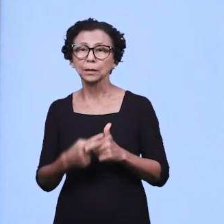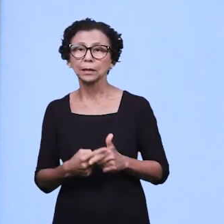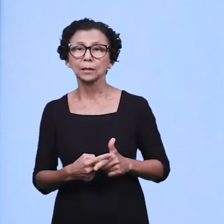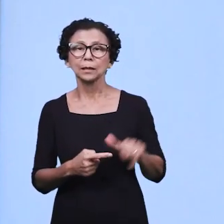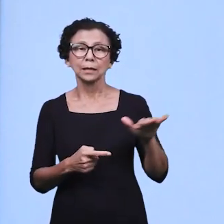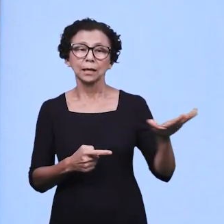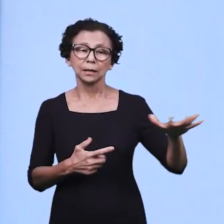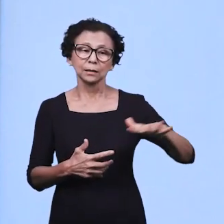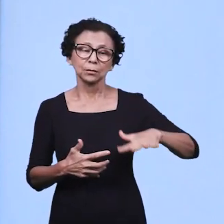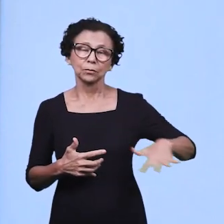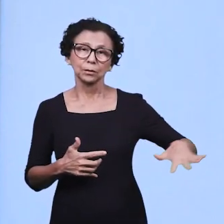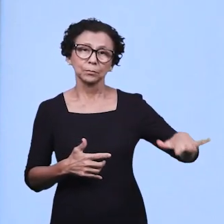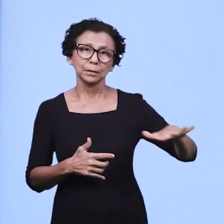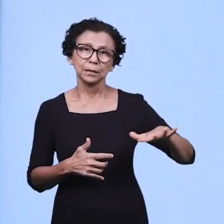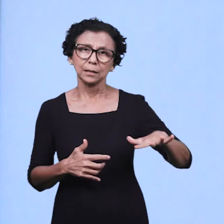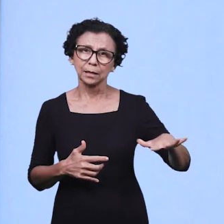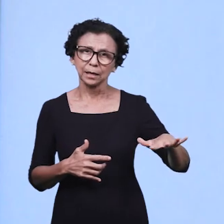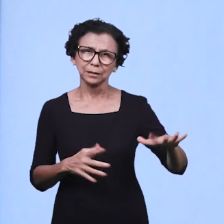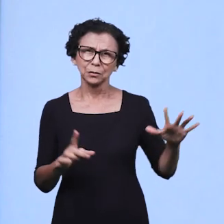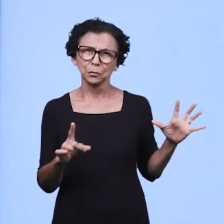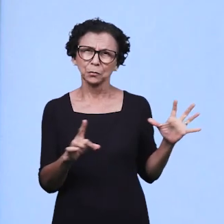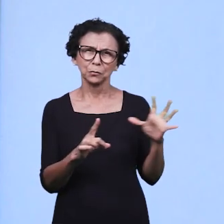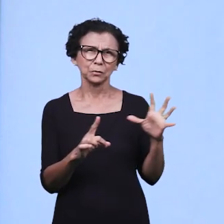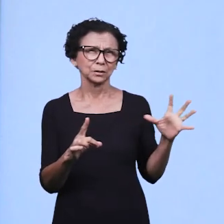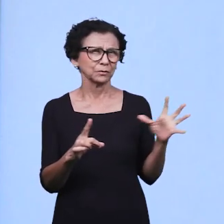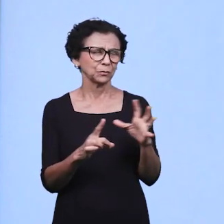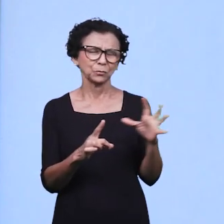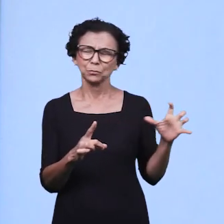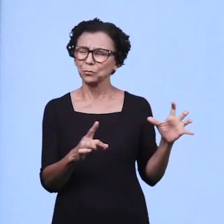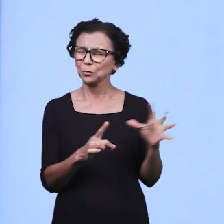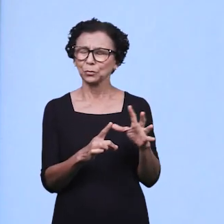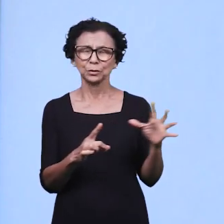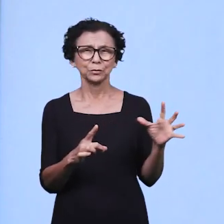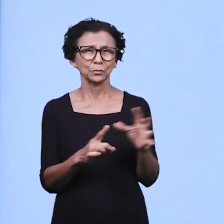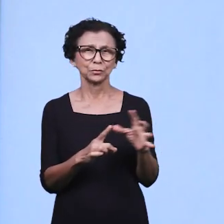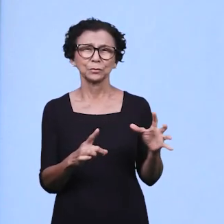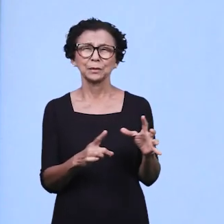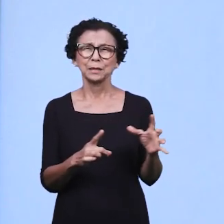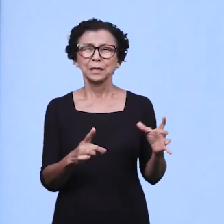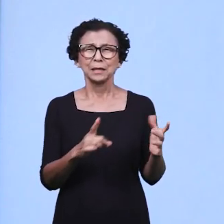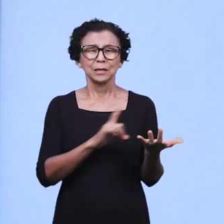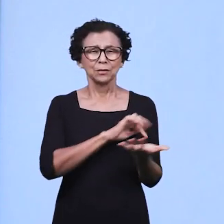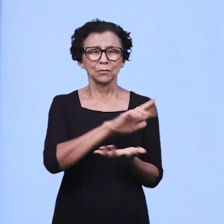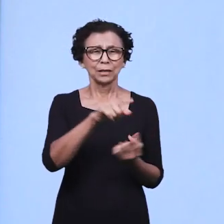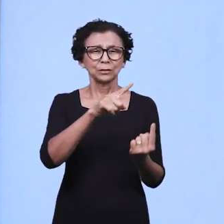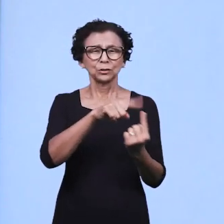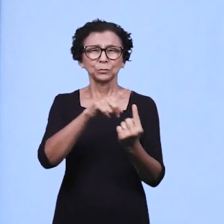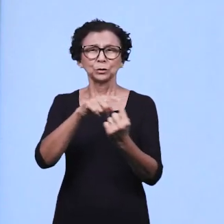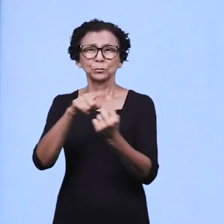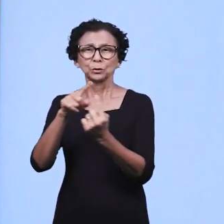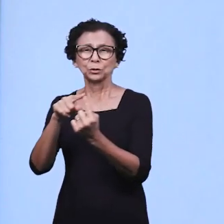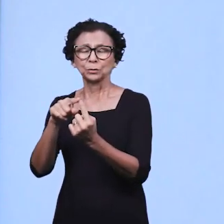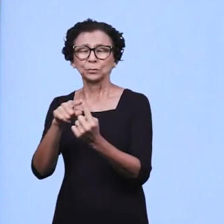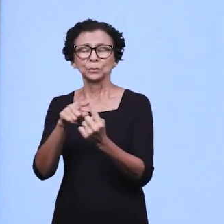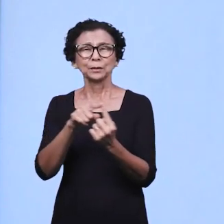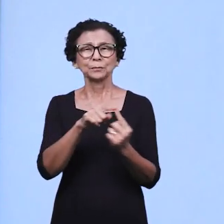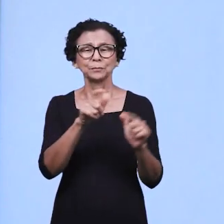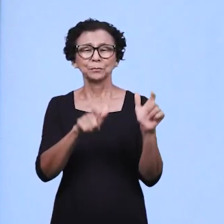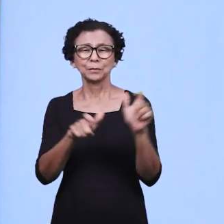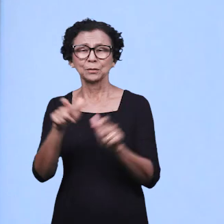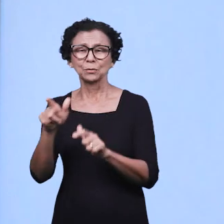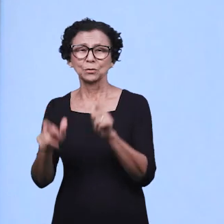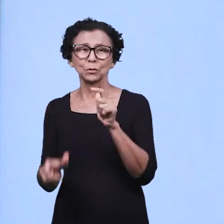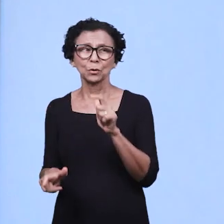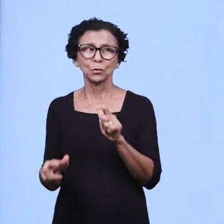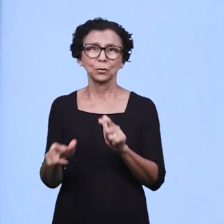que influencia demais os nossos filhos. Eles convivem com muitas pessoas, com muitas ideias ali. Então, eles vão